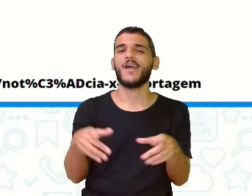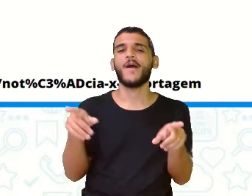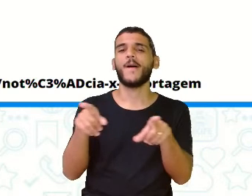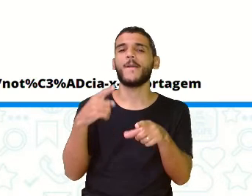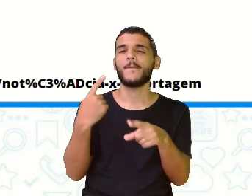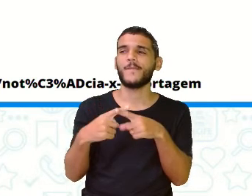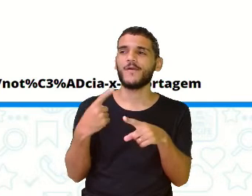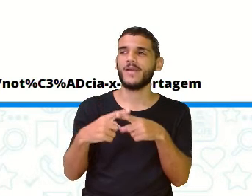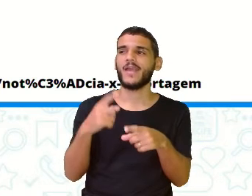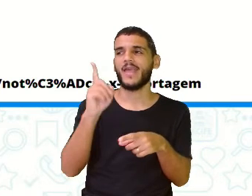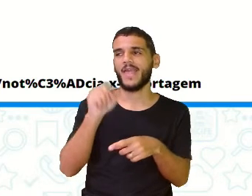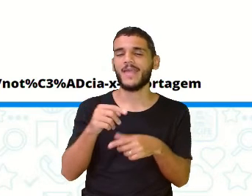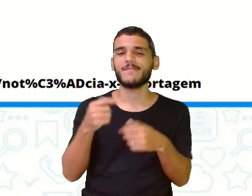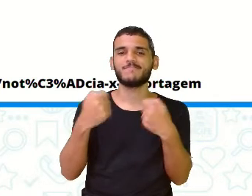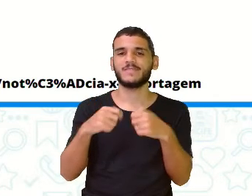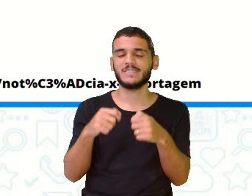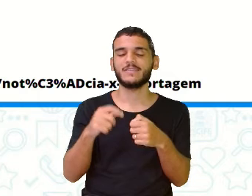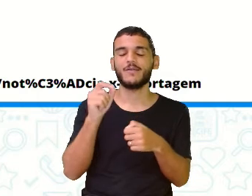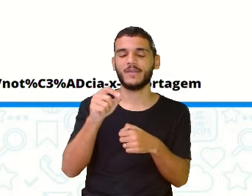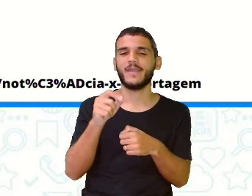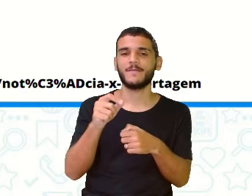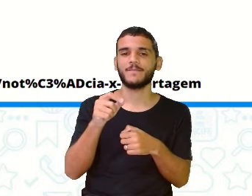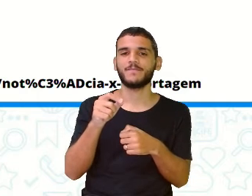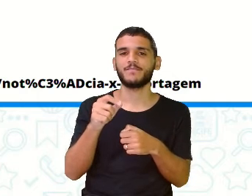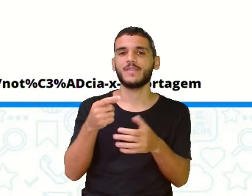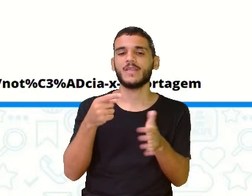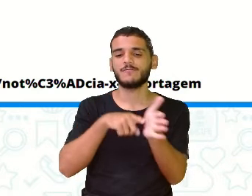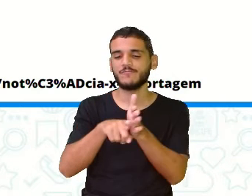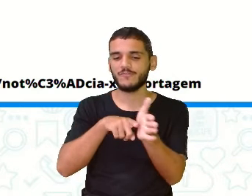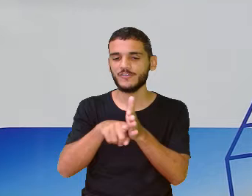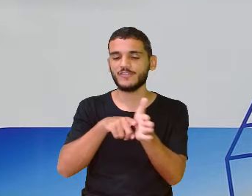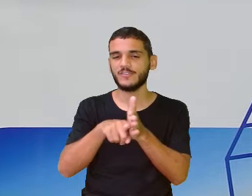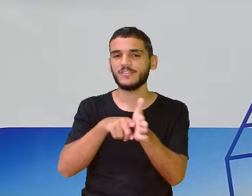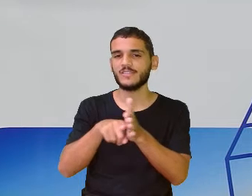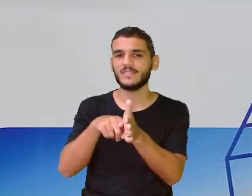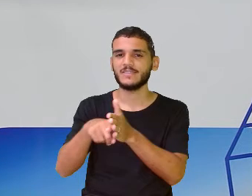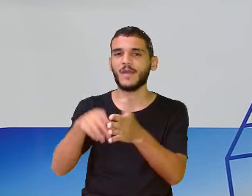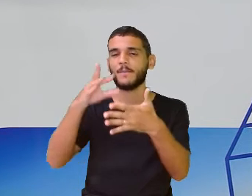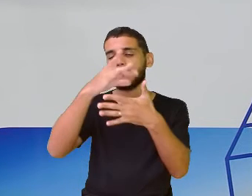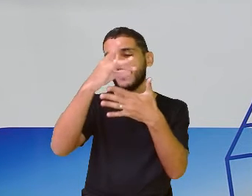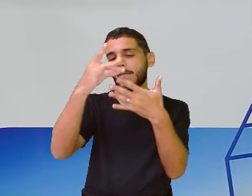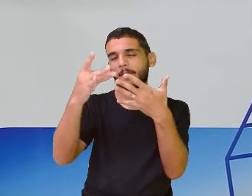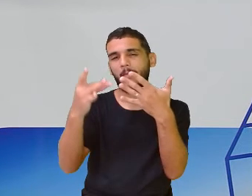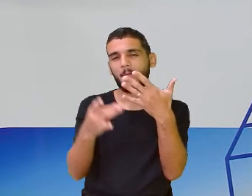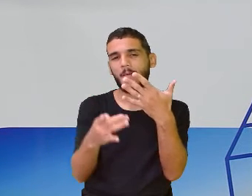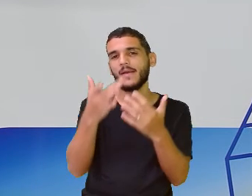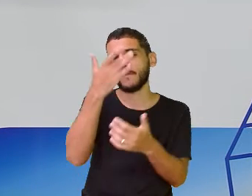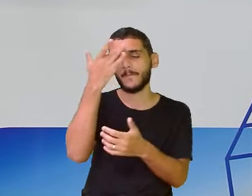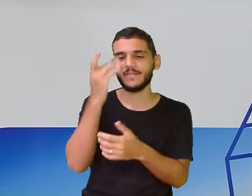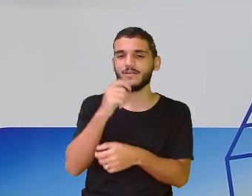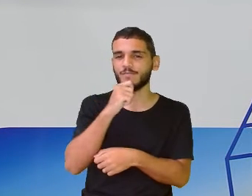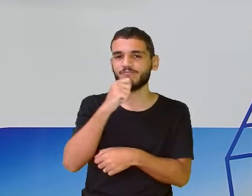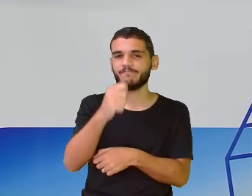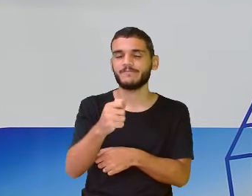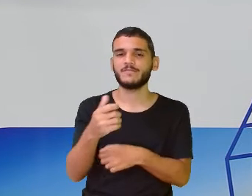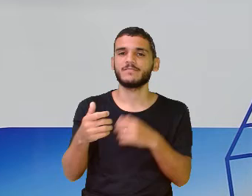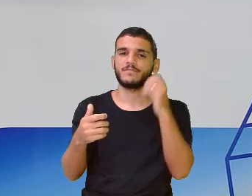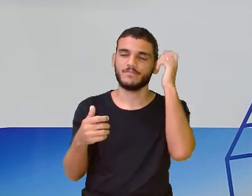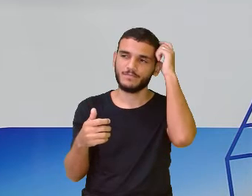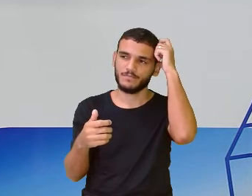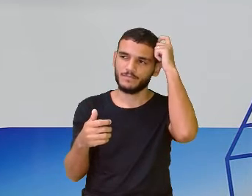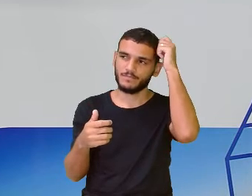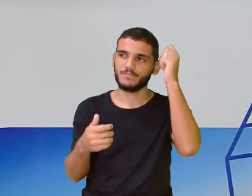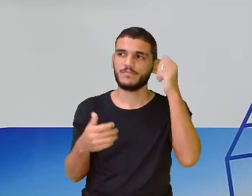investigação minuciosa do jornalista. E aí, será que vocês estão prontos? Vamos agora com a participação